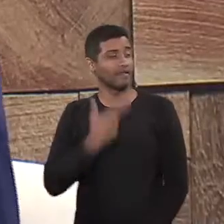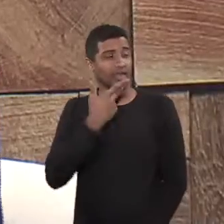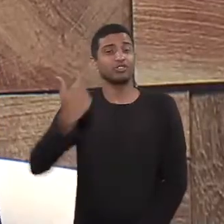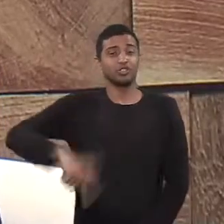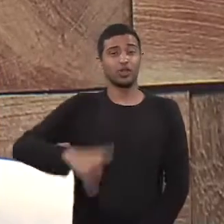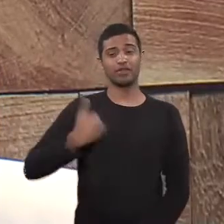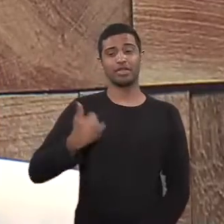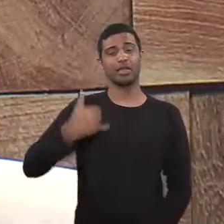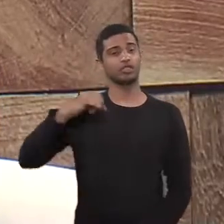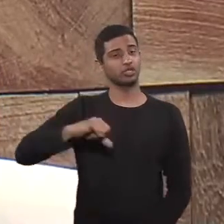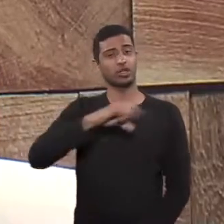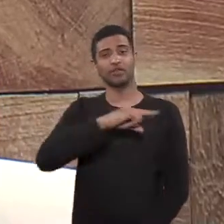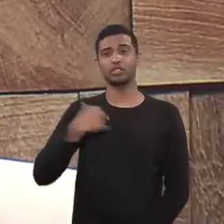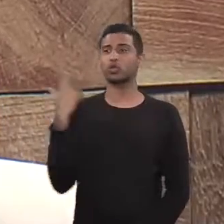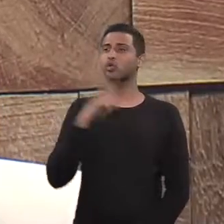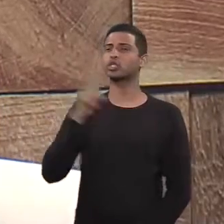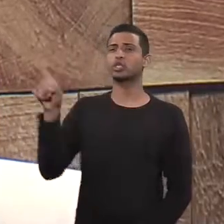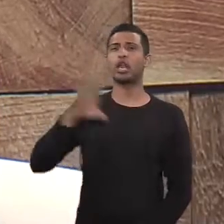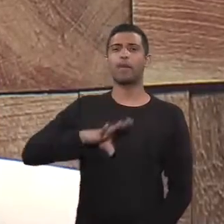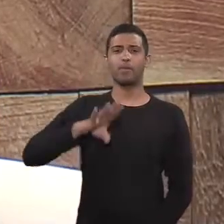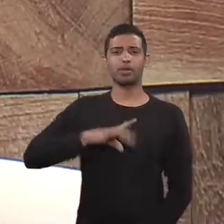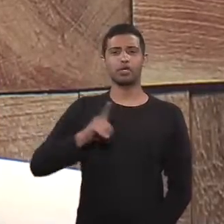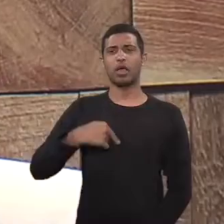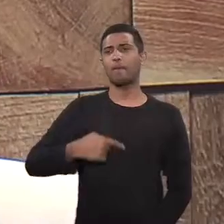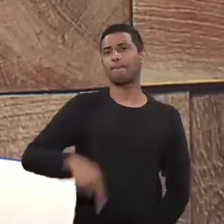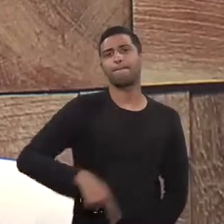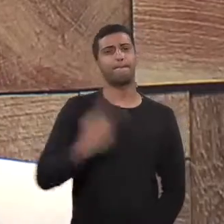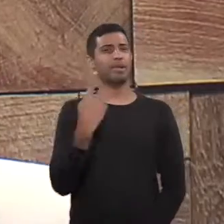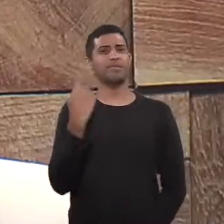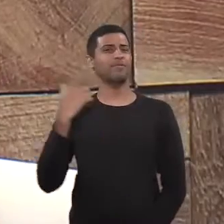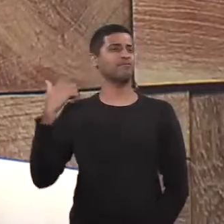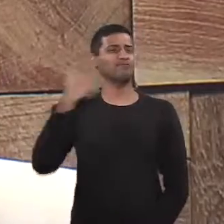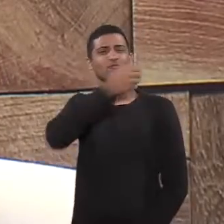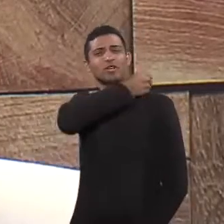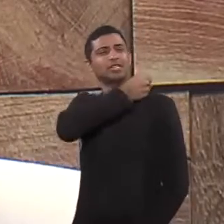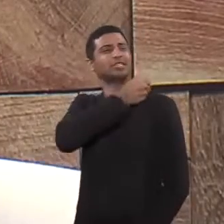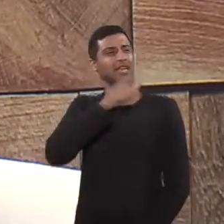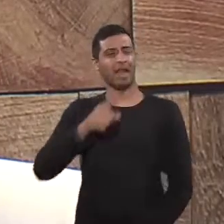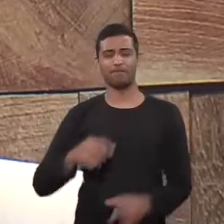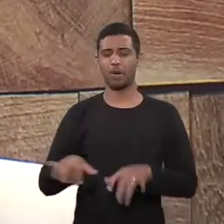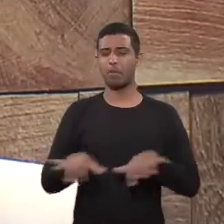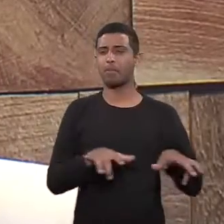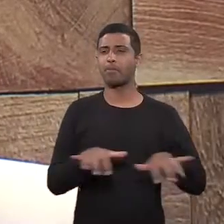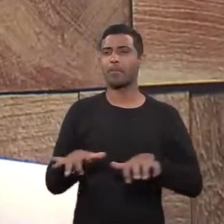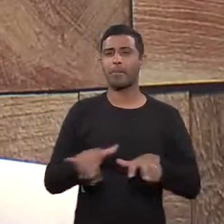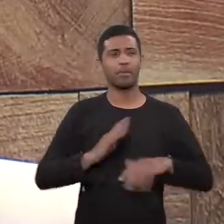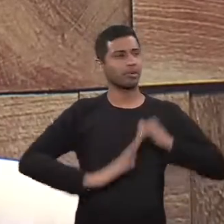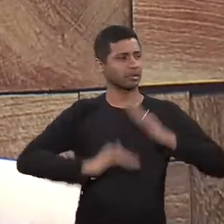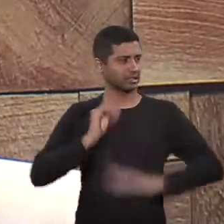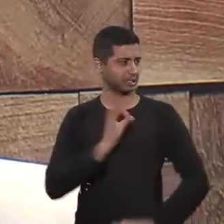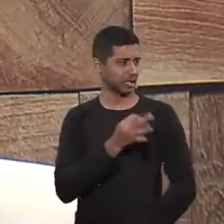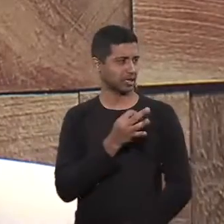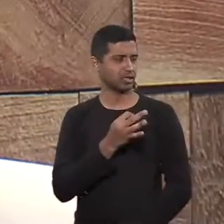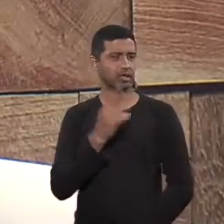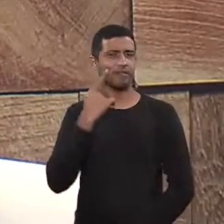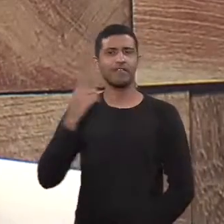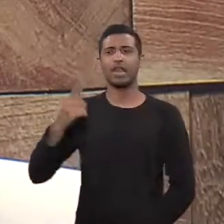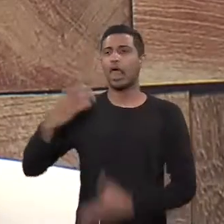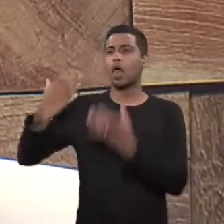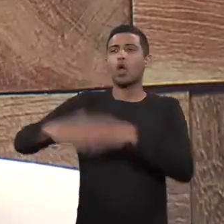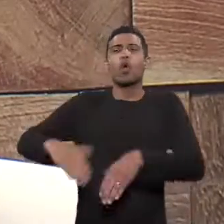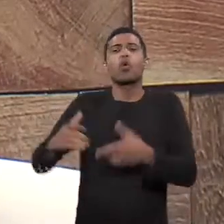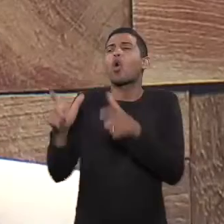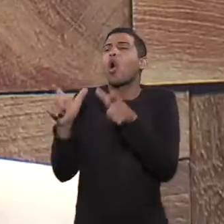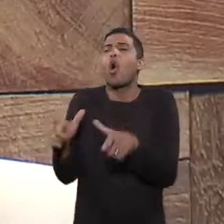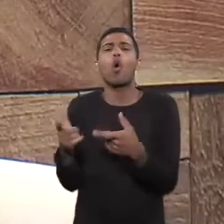Voltando aos seus 9 anos, foi lá que você ganhou o seu primeiro concurso de música, de piano, como tocando piano, né? Esse